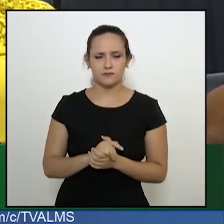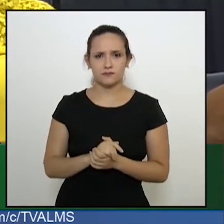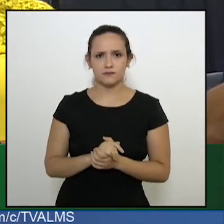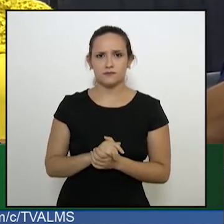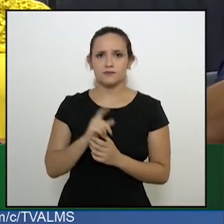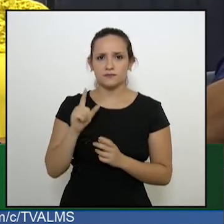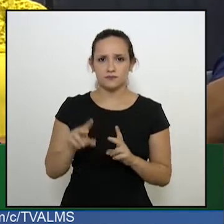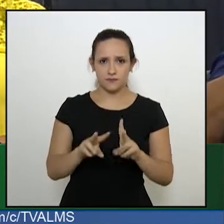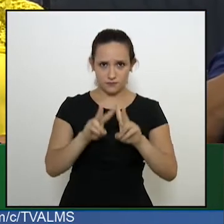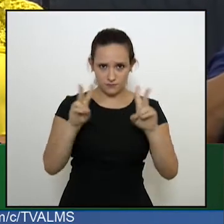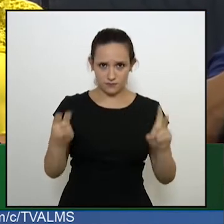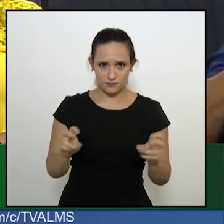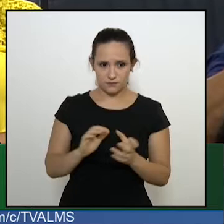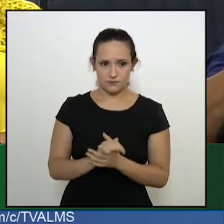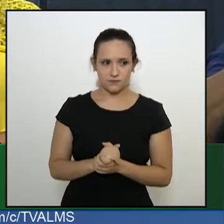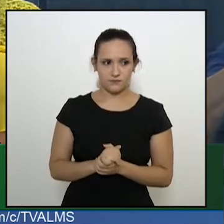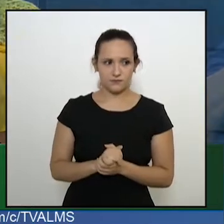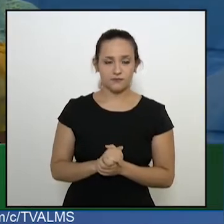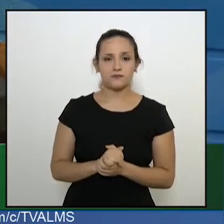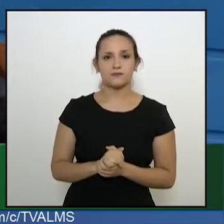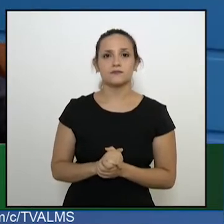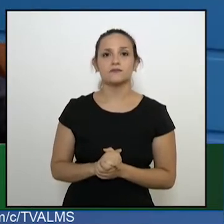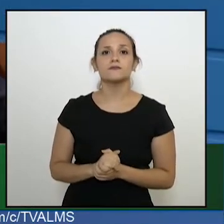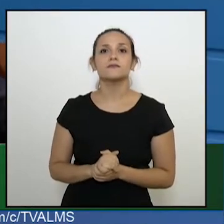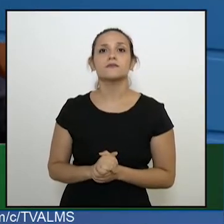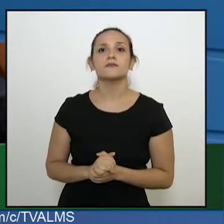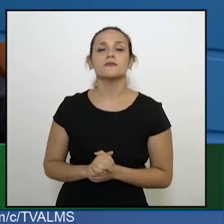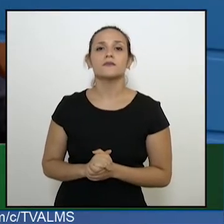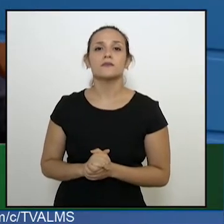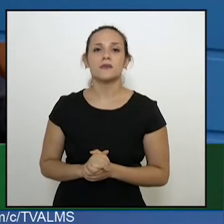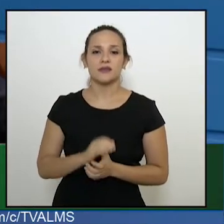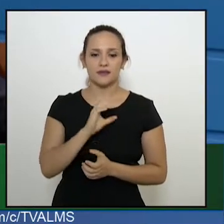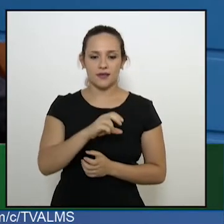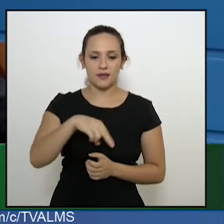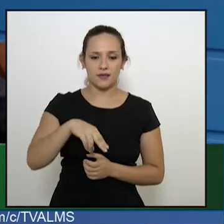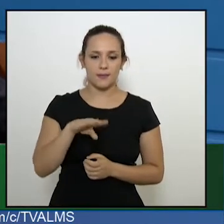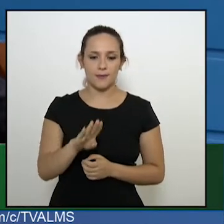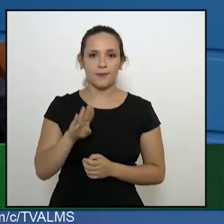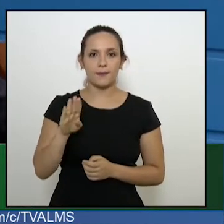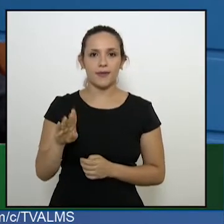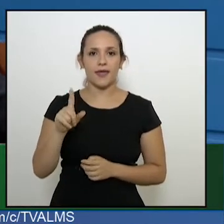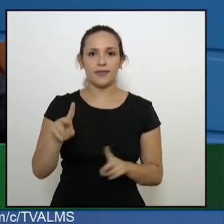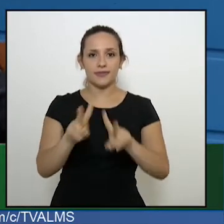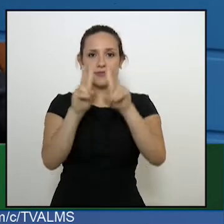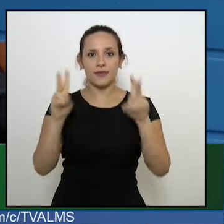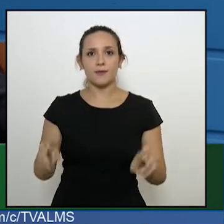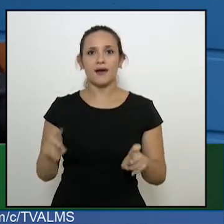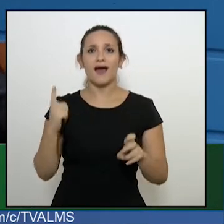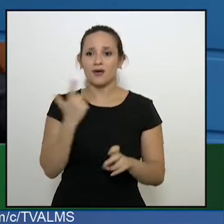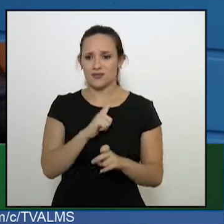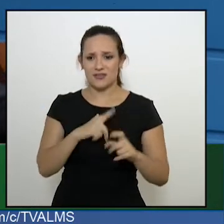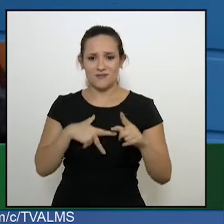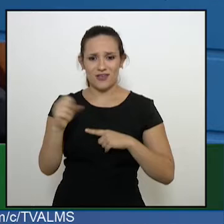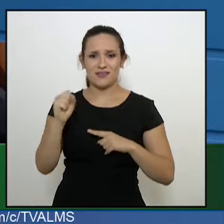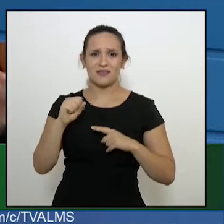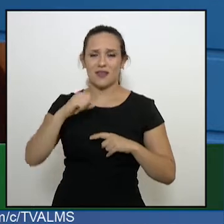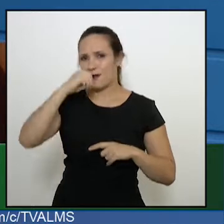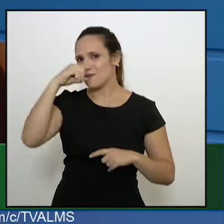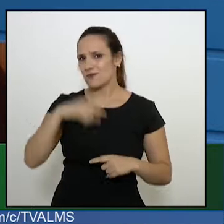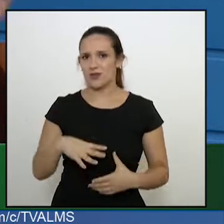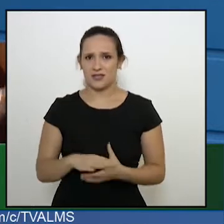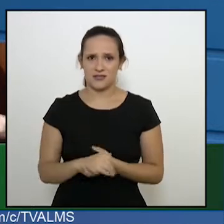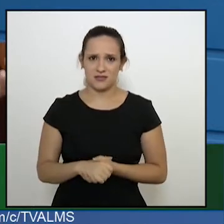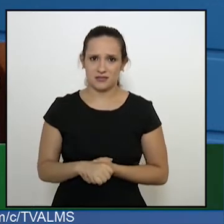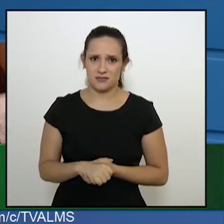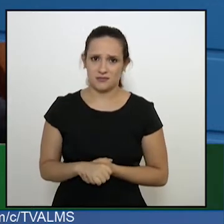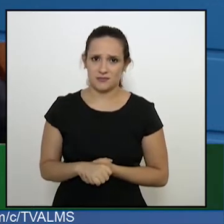com o tema da campanha da fraternidade da CNBB deste ano, que é a superação da violência, em